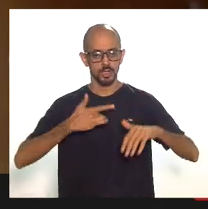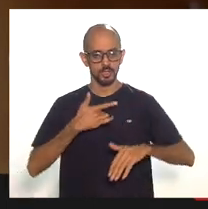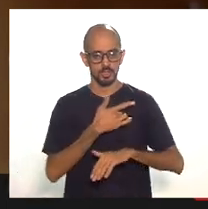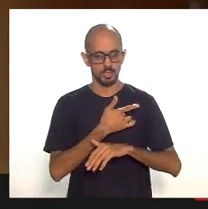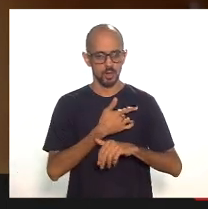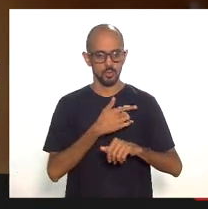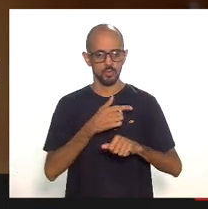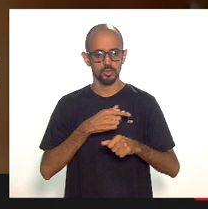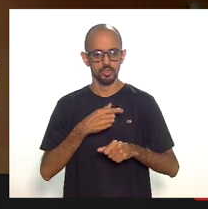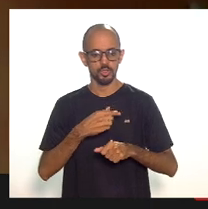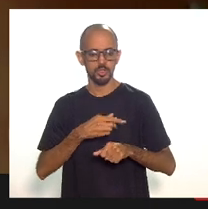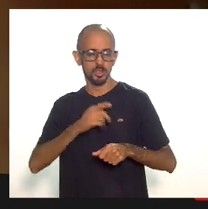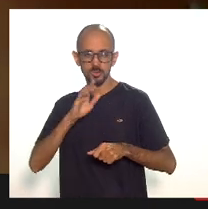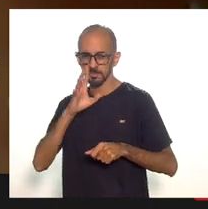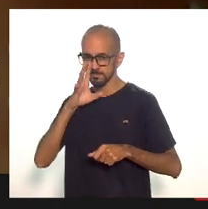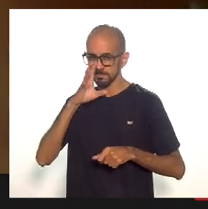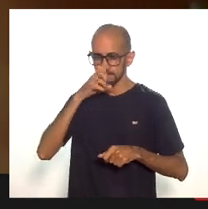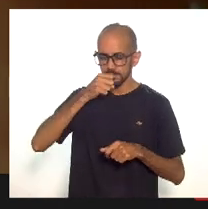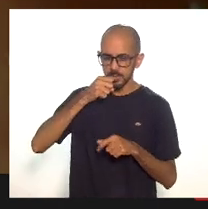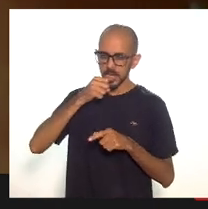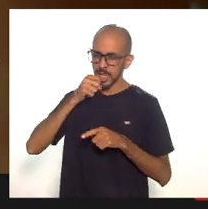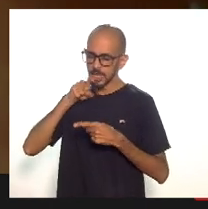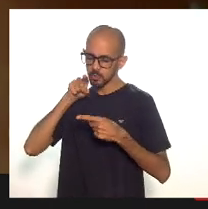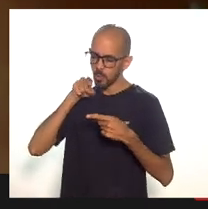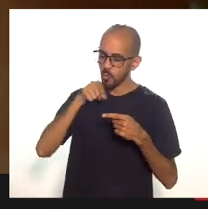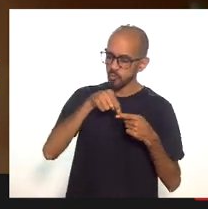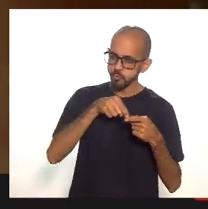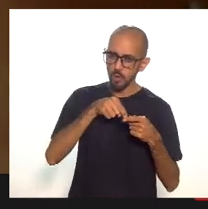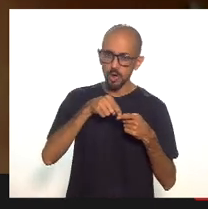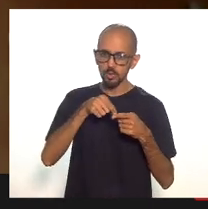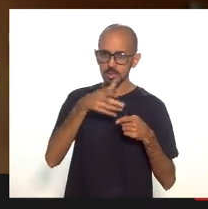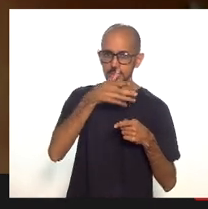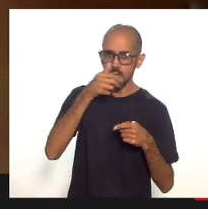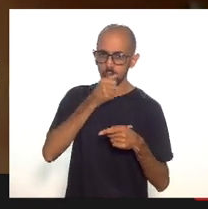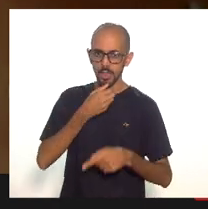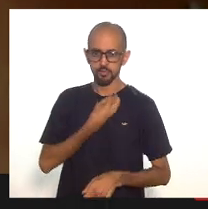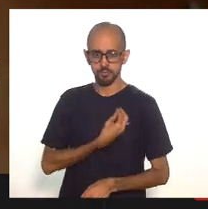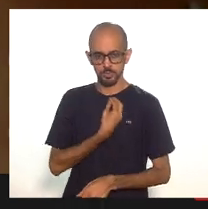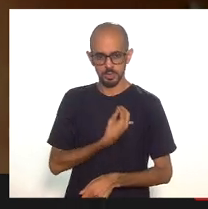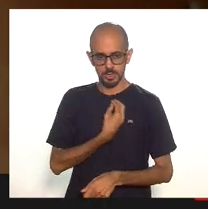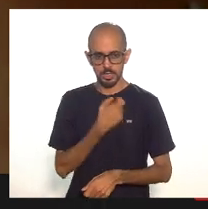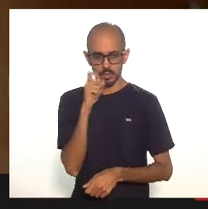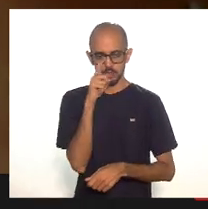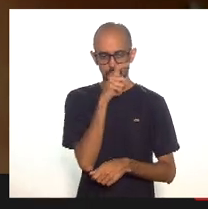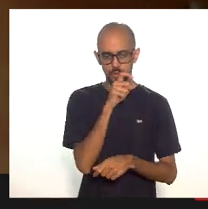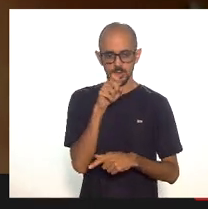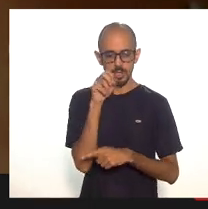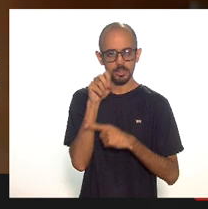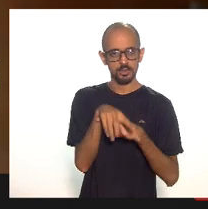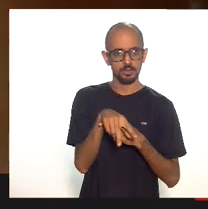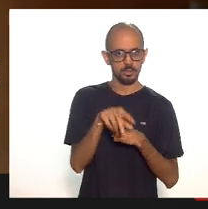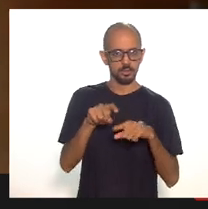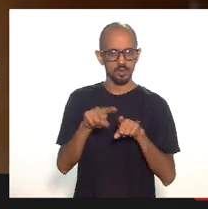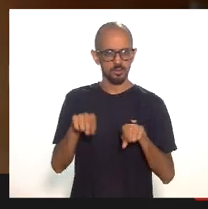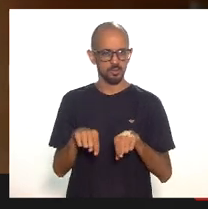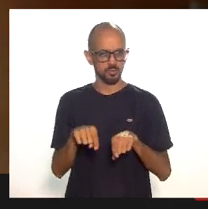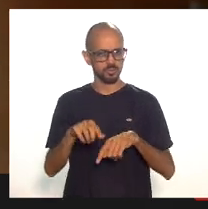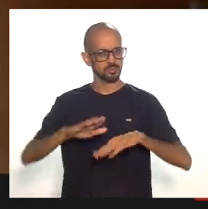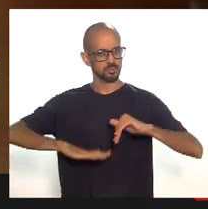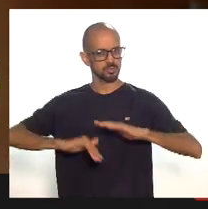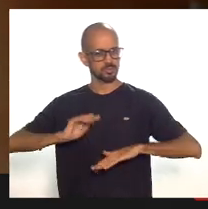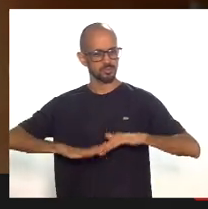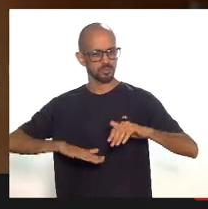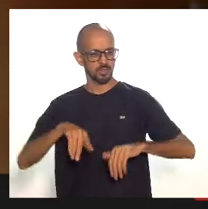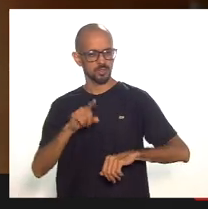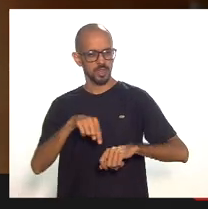outras vidas. É um absurdo considerar que a dificuldade de contratar mais profissionais possa se dever a qualquer tipo de atitude